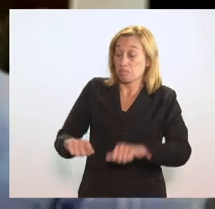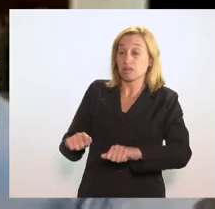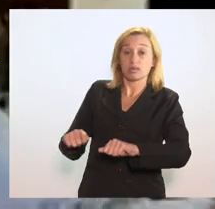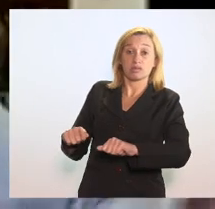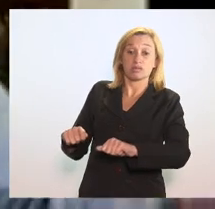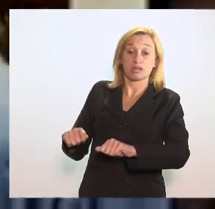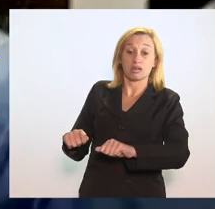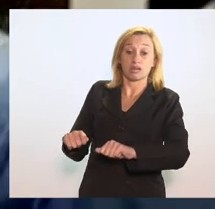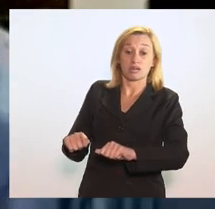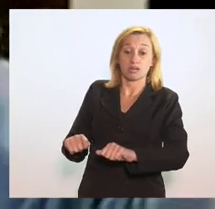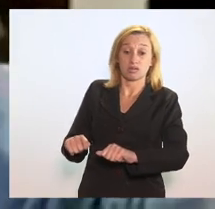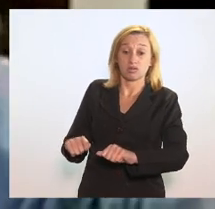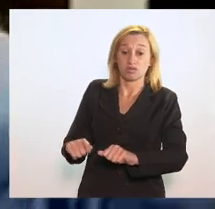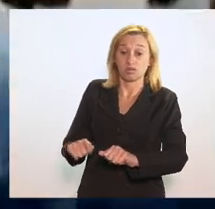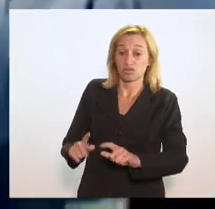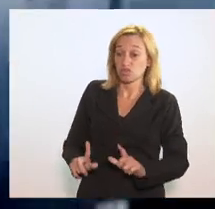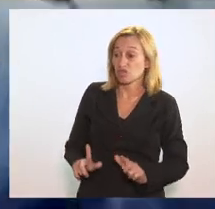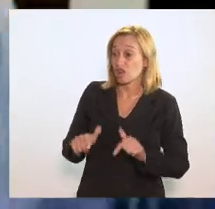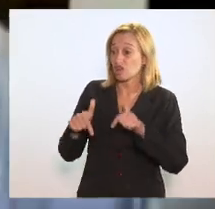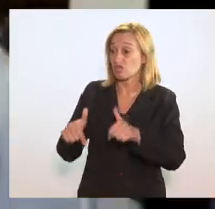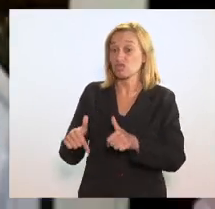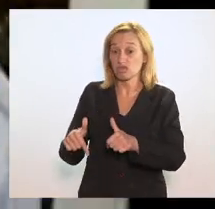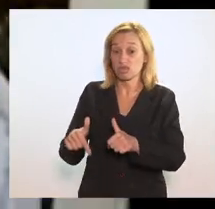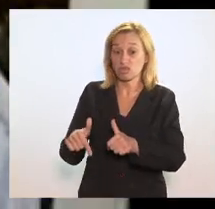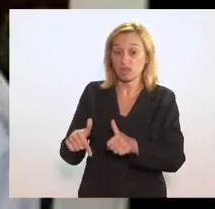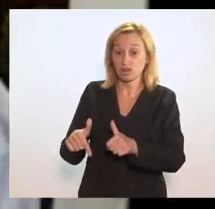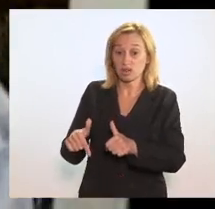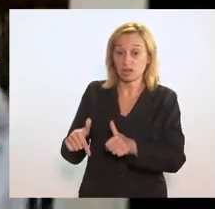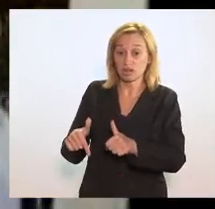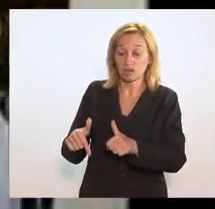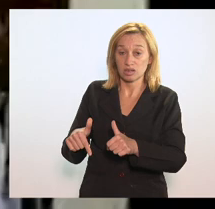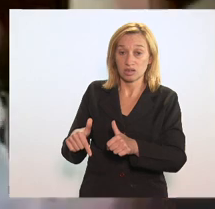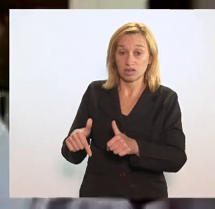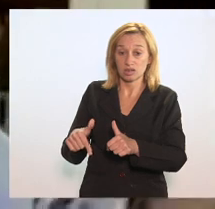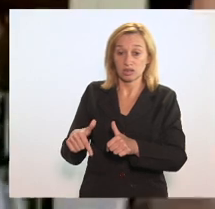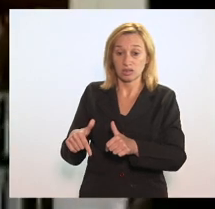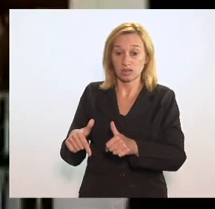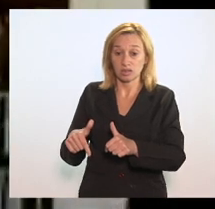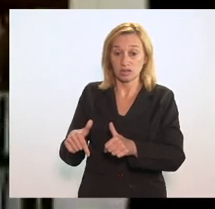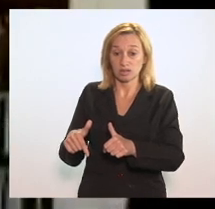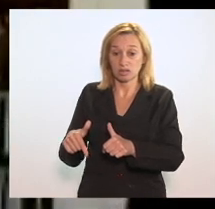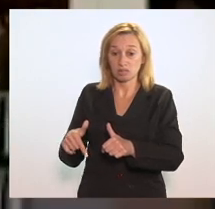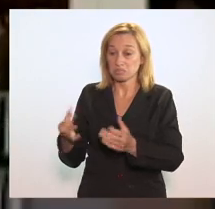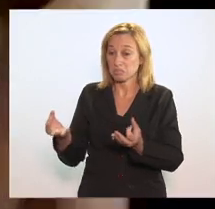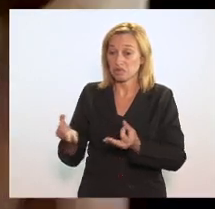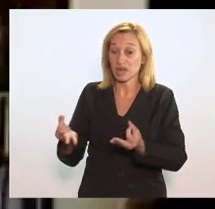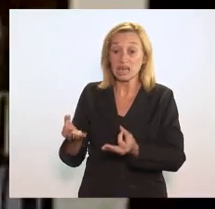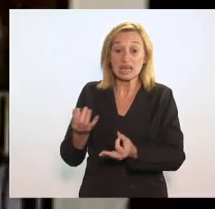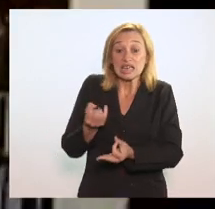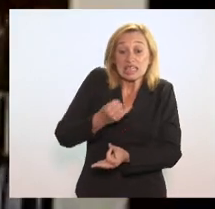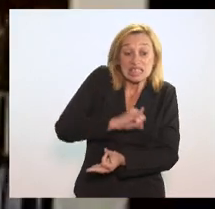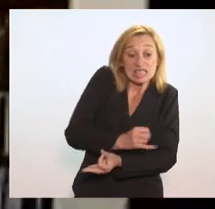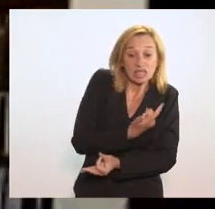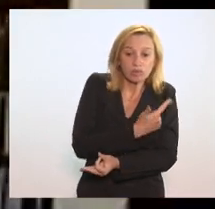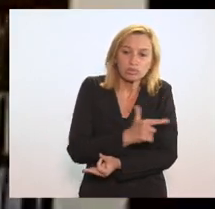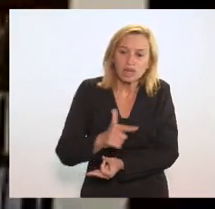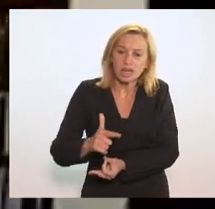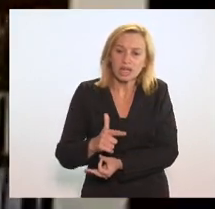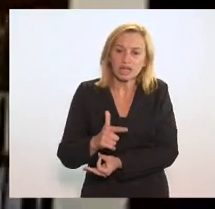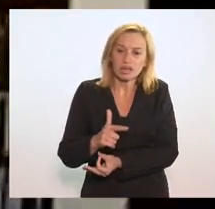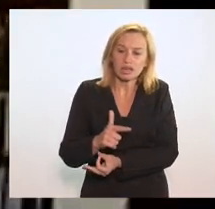capacidade de funcionar na plenitude, de forma plena, se não tem